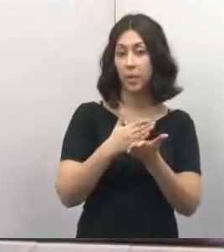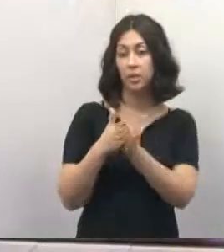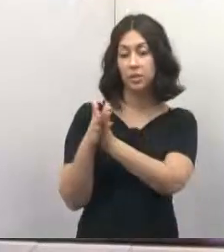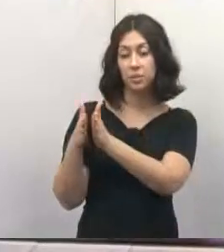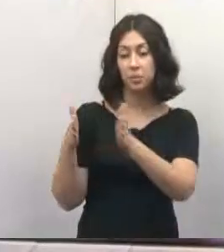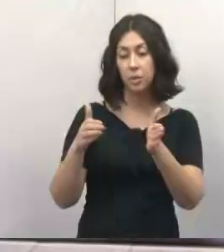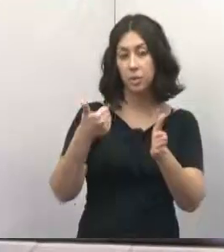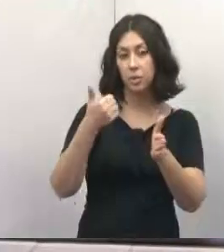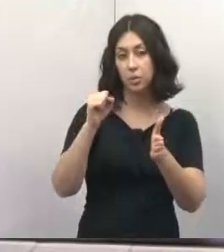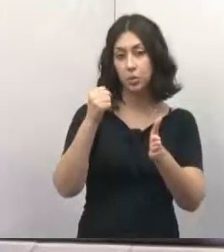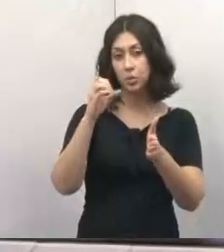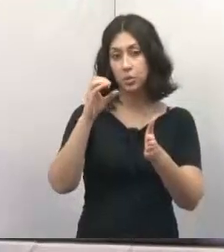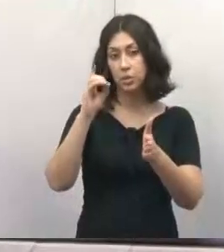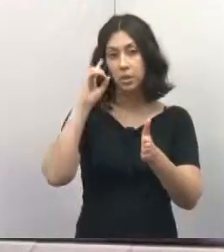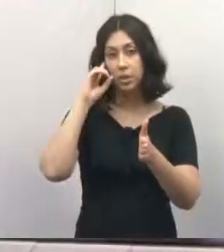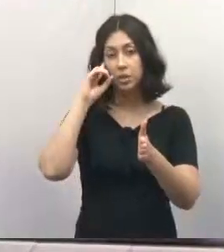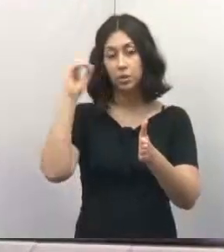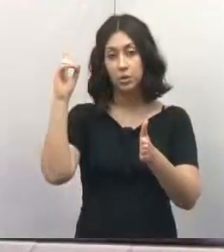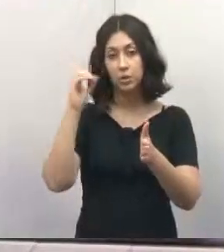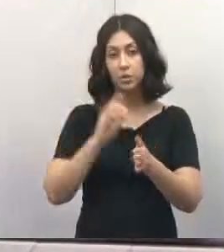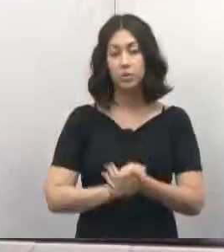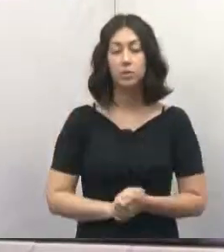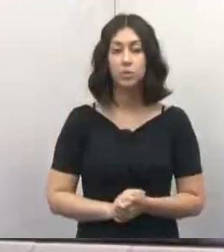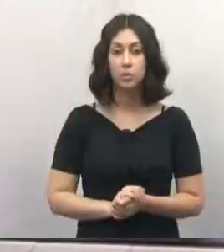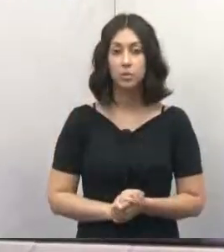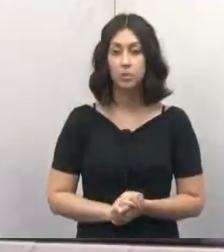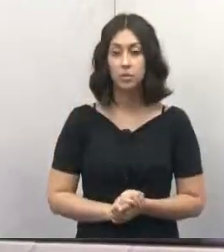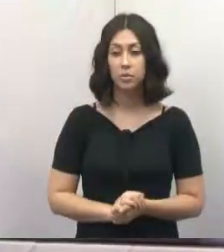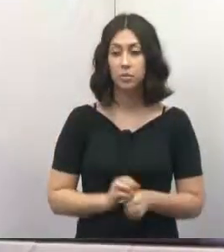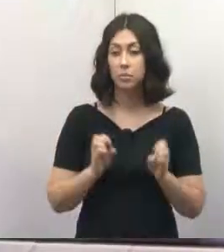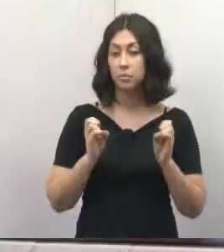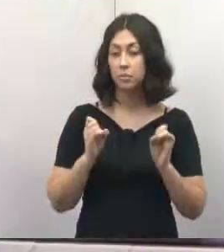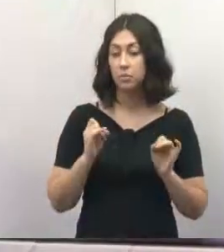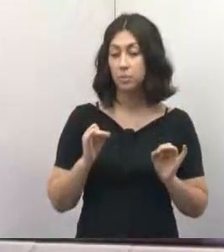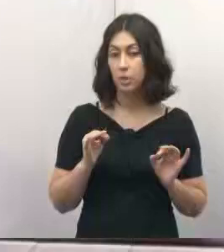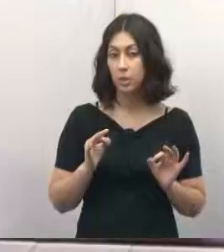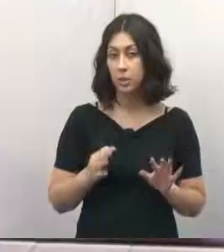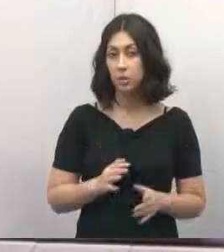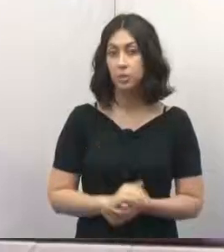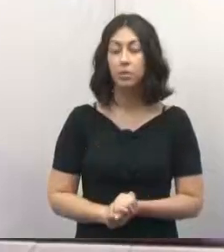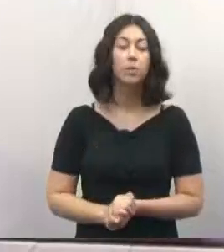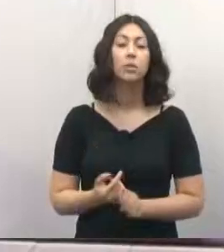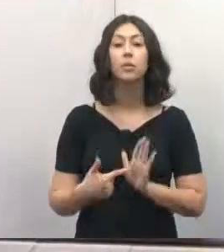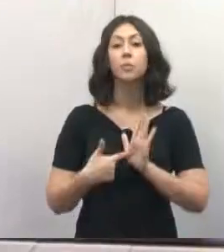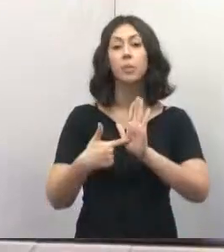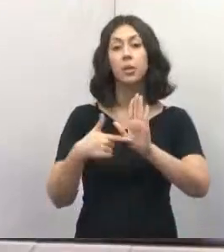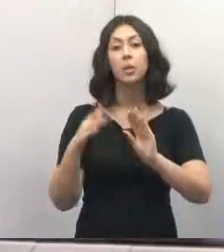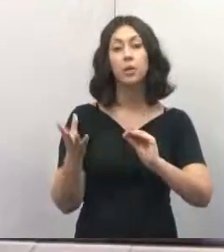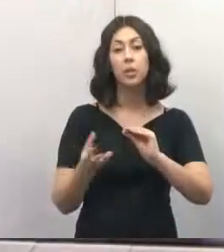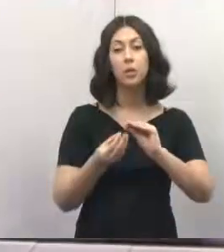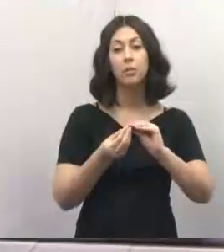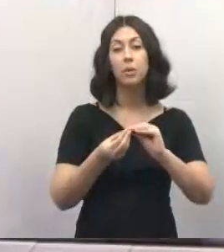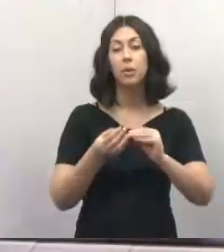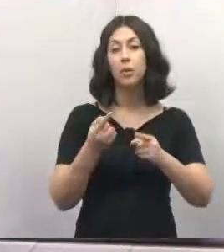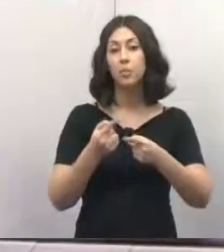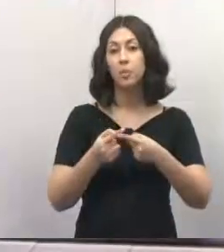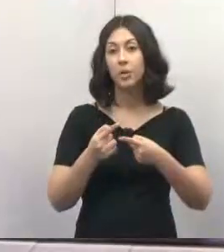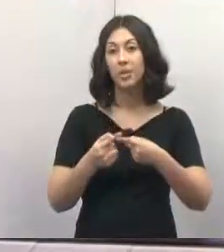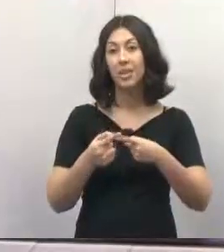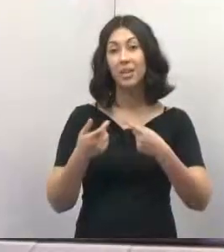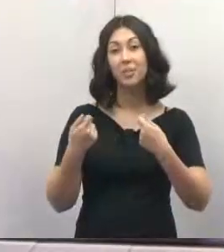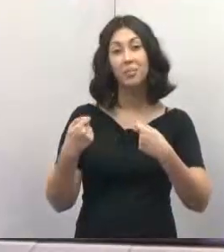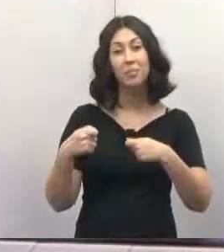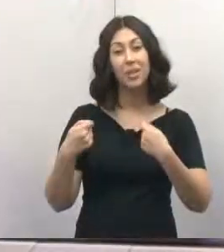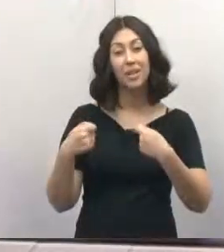180 dias após a sua publicação. Justificativa. A apresentação dessa emenda justifica-se pela necessidade